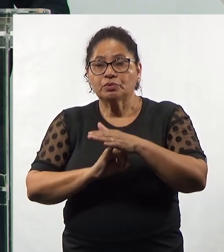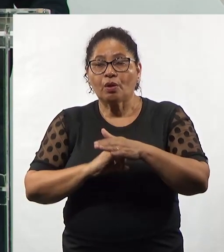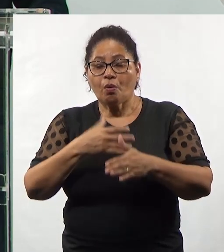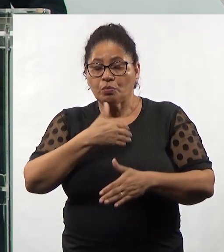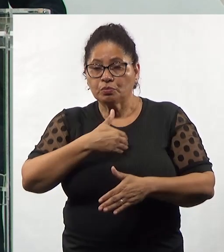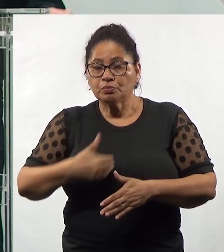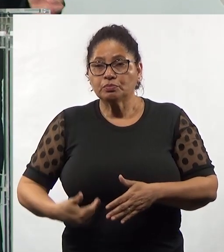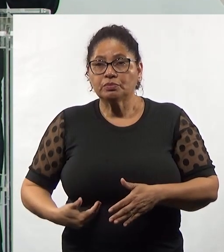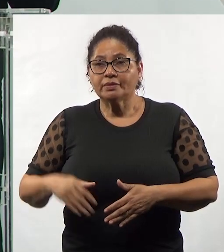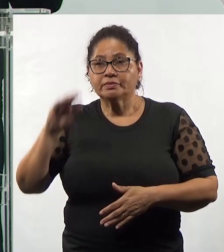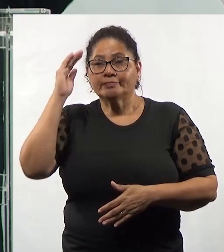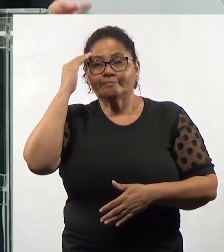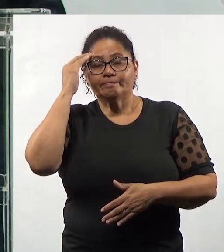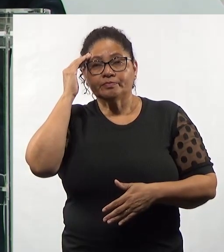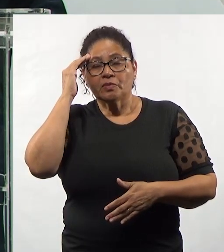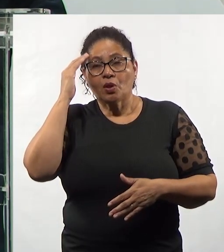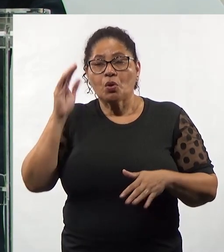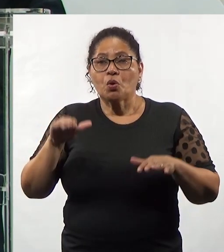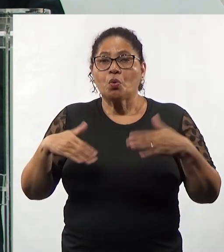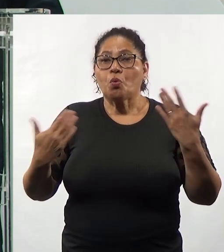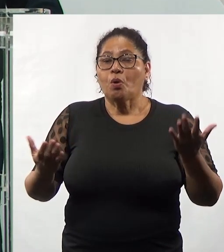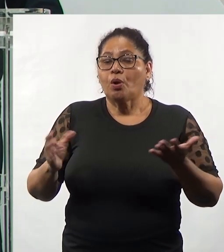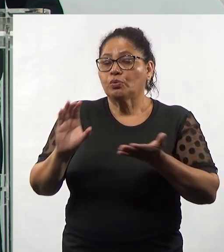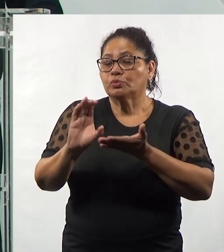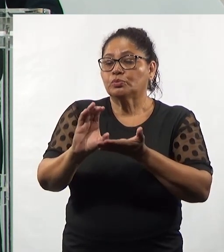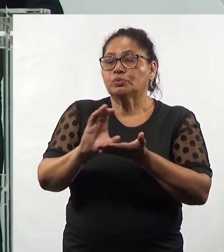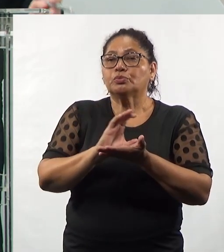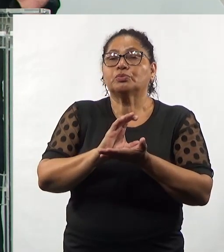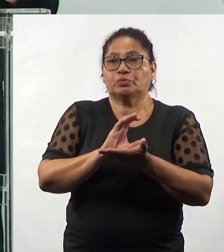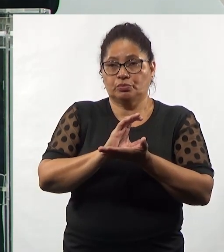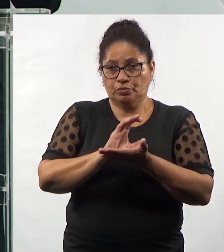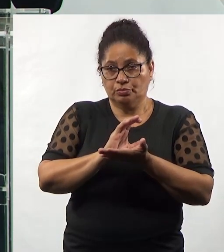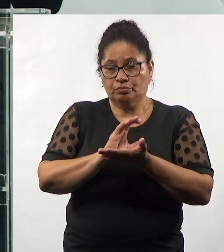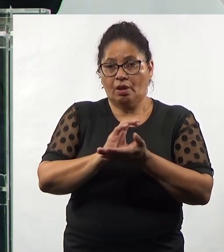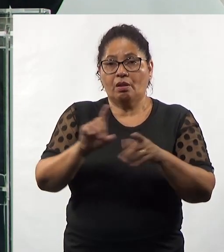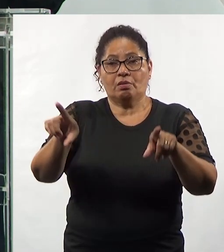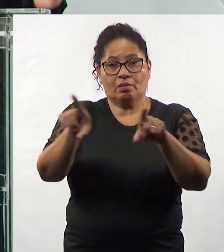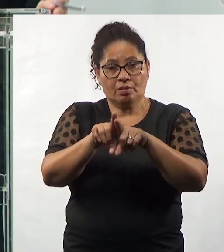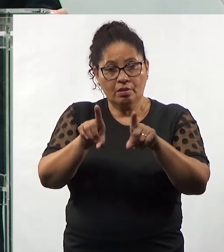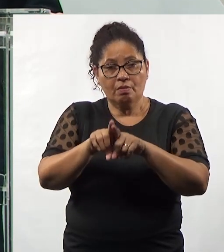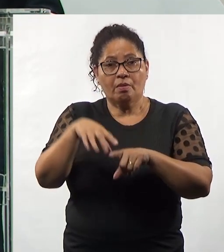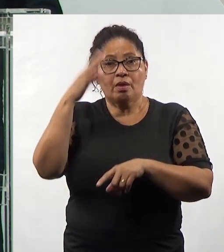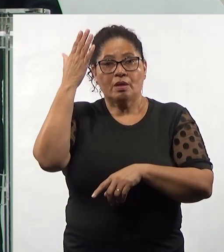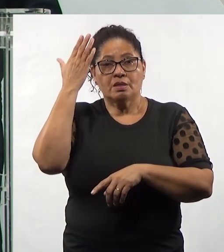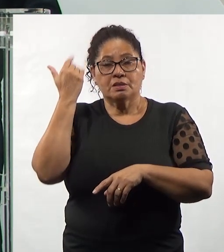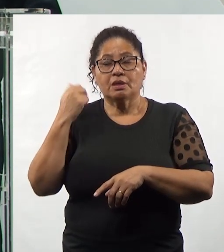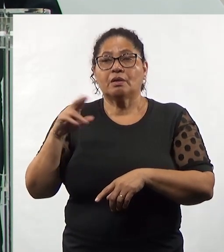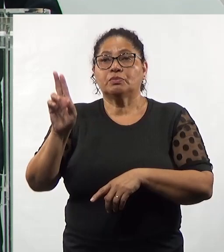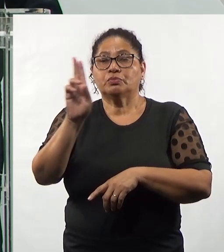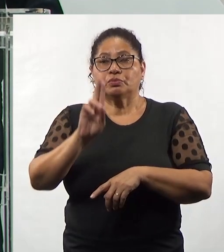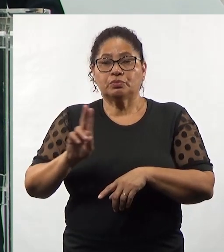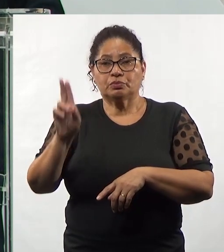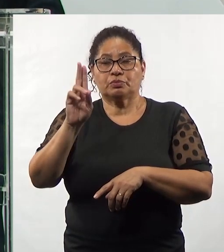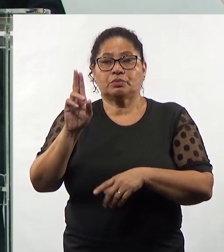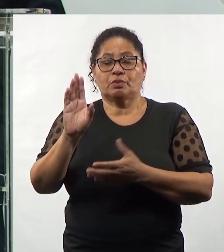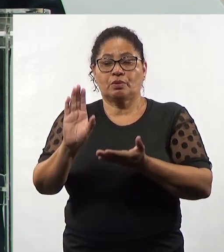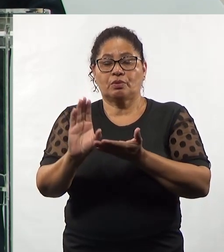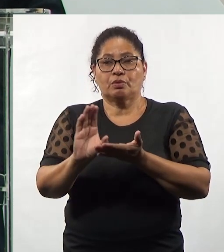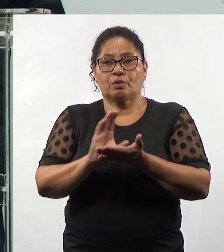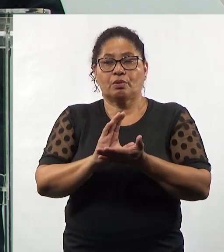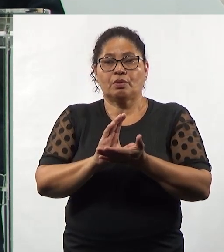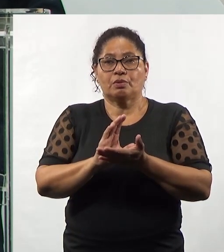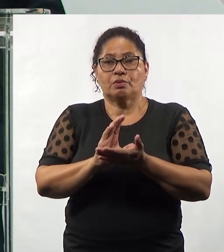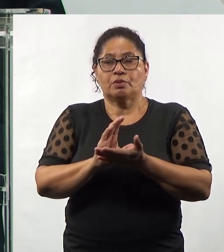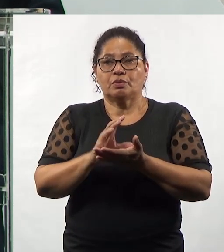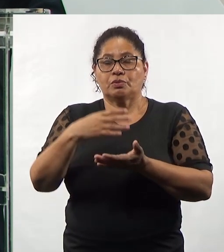ela compreenda bem qual o seu orçamento e ela também saiba utilizar esse orçamento